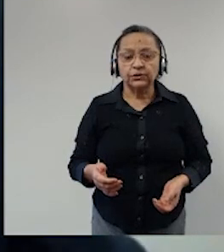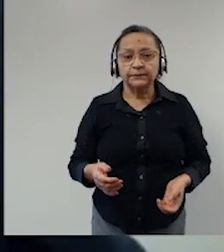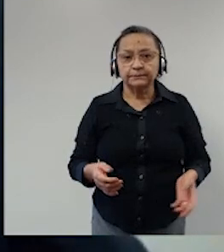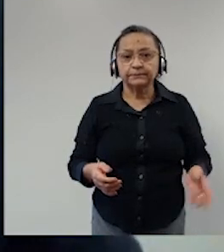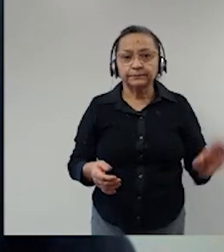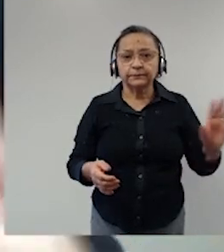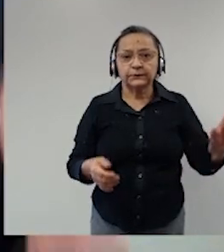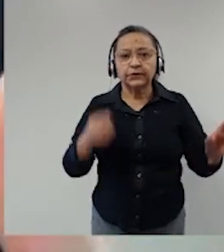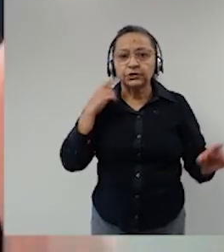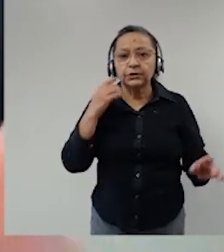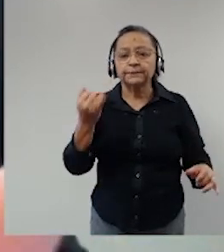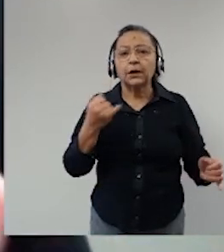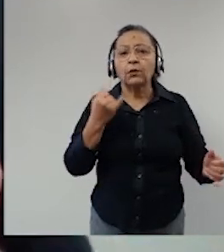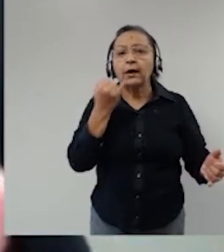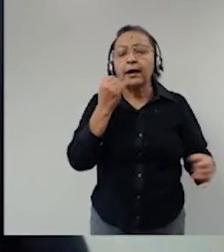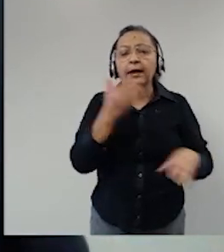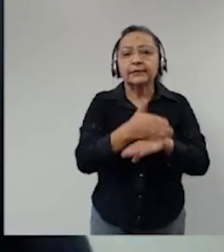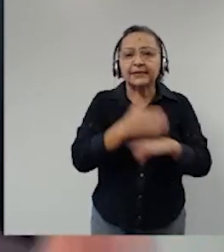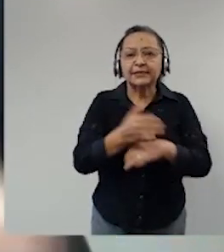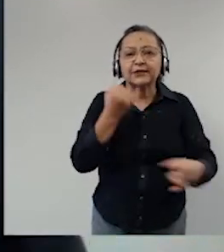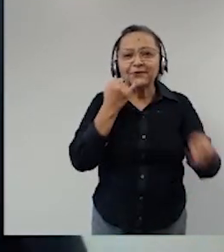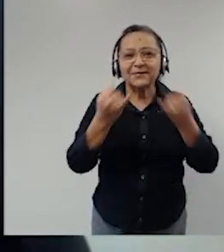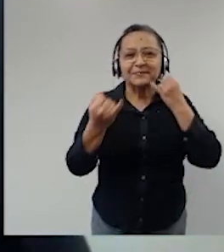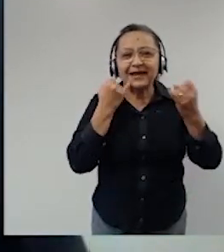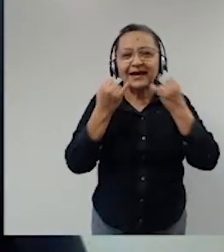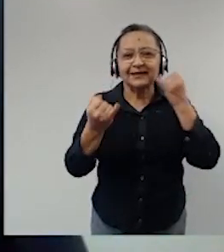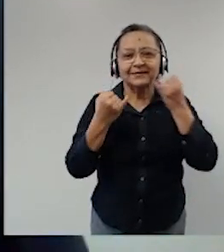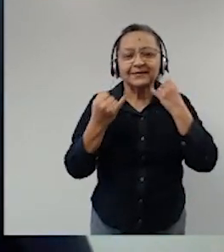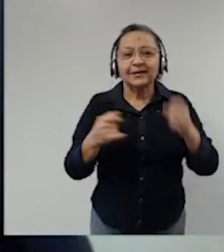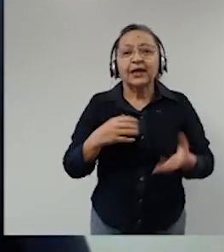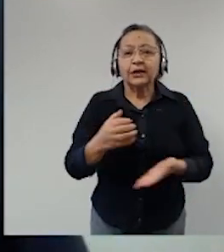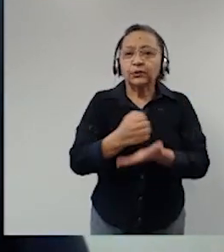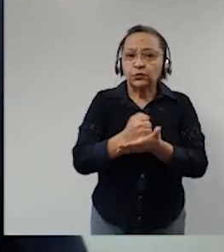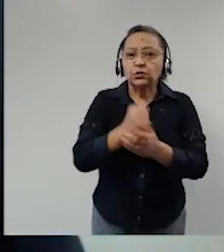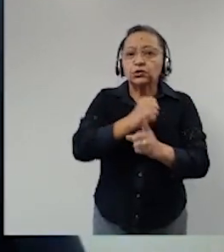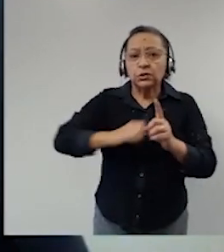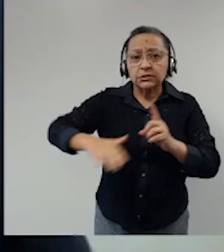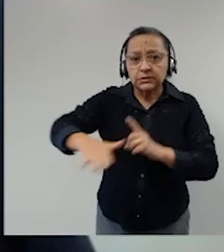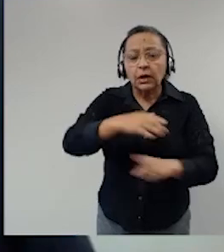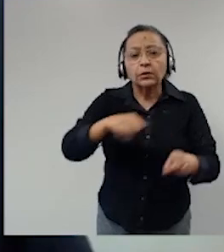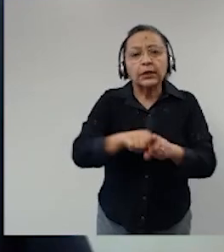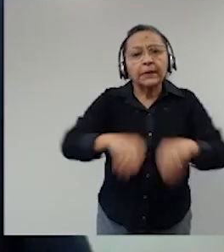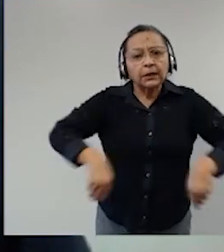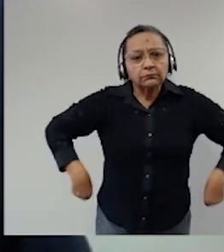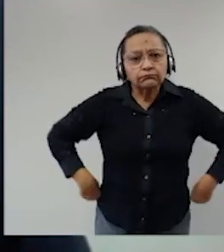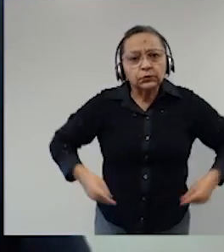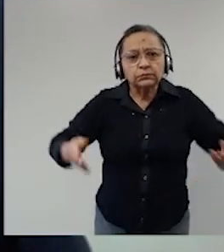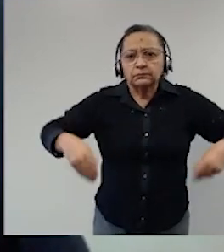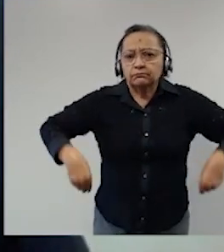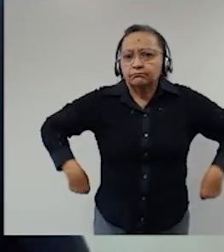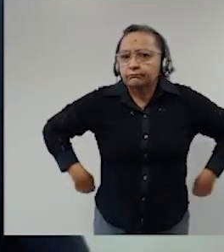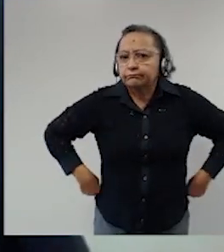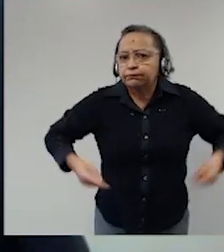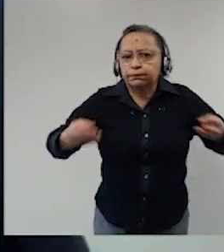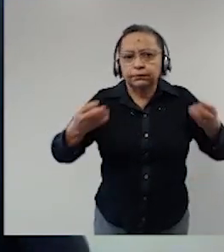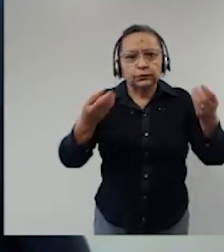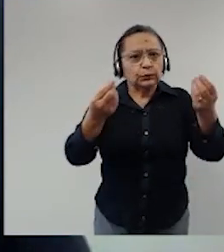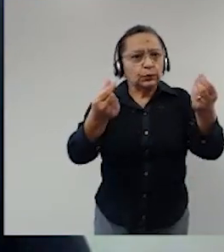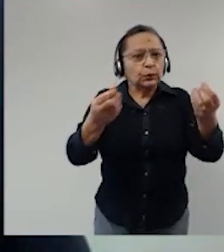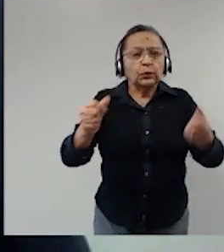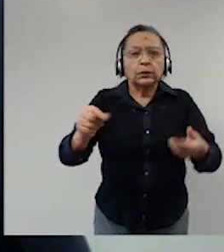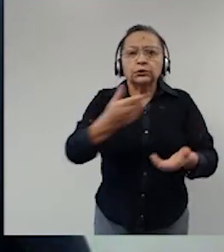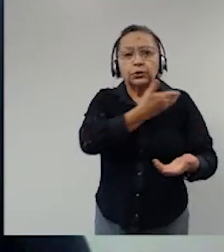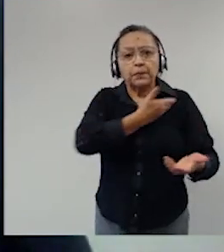do acesso à informação em tempos de pandemia é a do controle social dos gastos, né? Dos gastos de